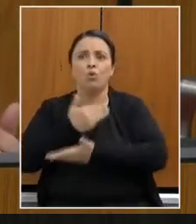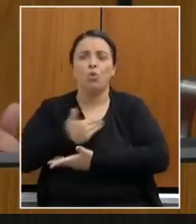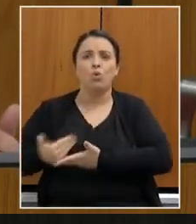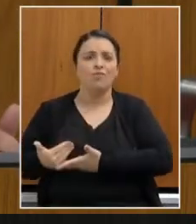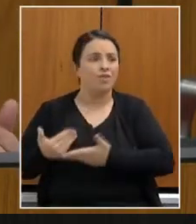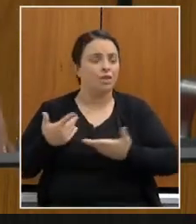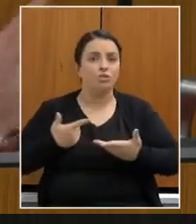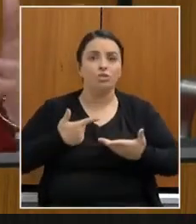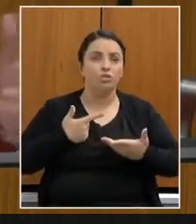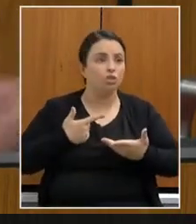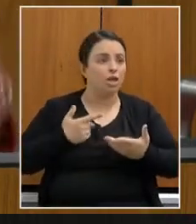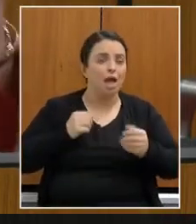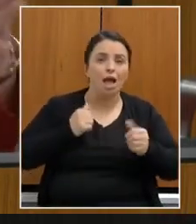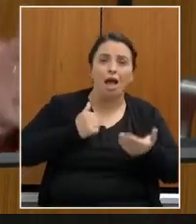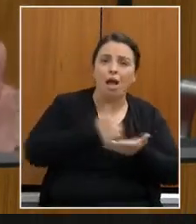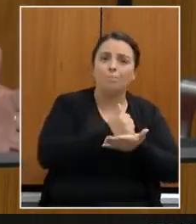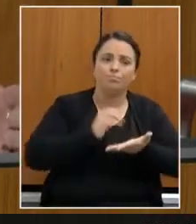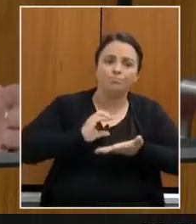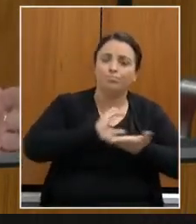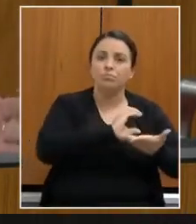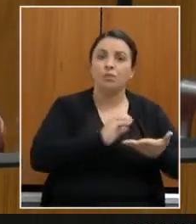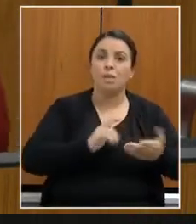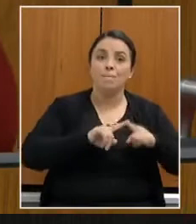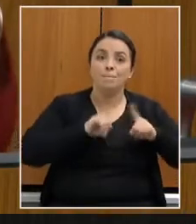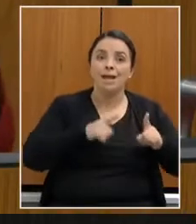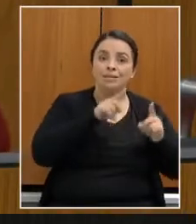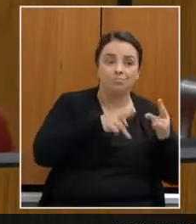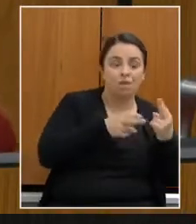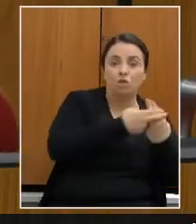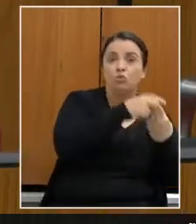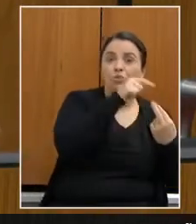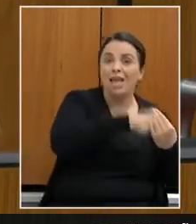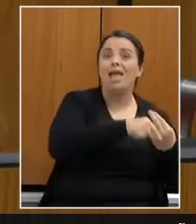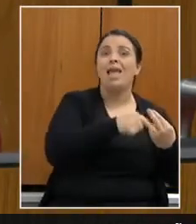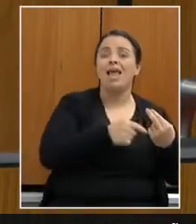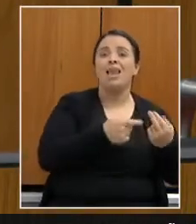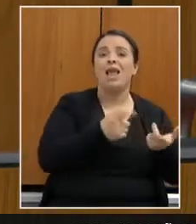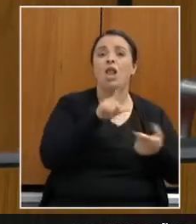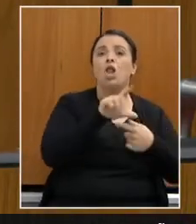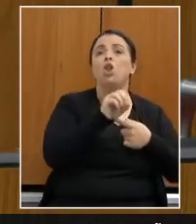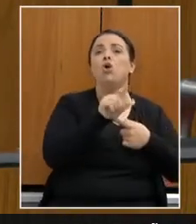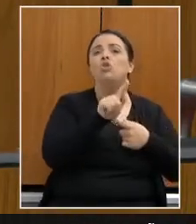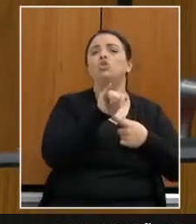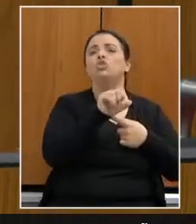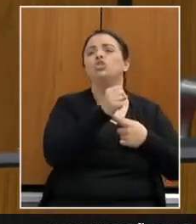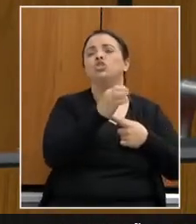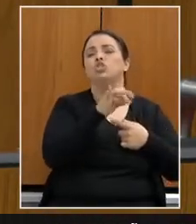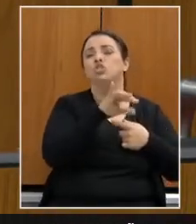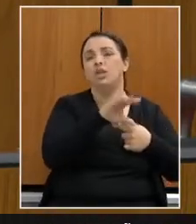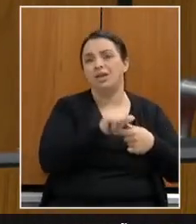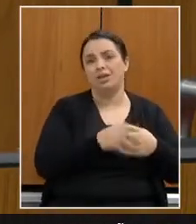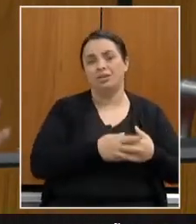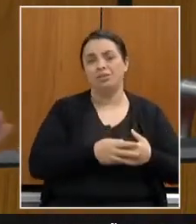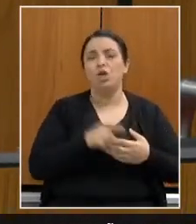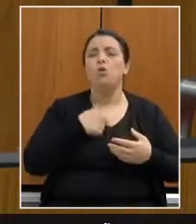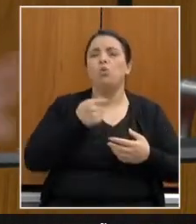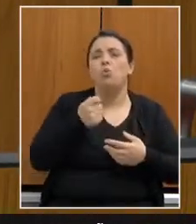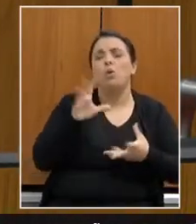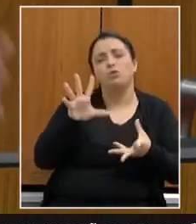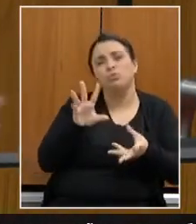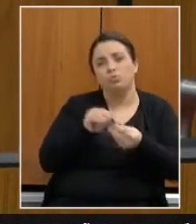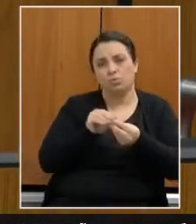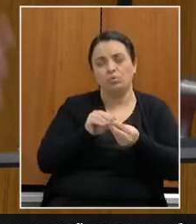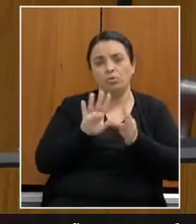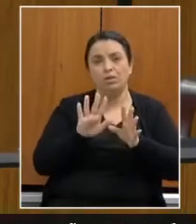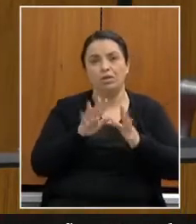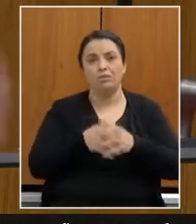a logística é SUS universal eu já concluí presidente porque reta final era uma observação de um